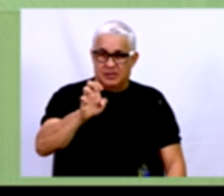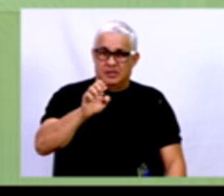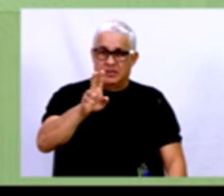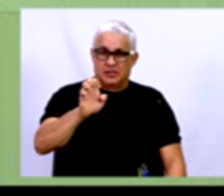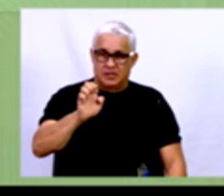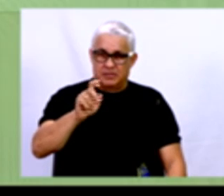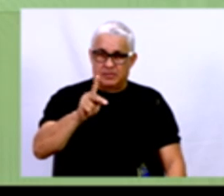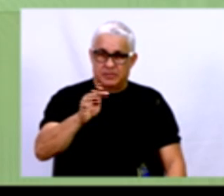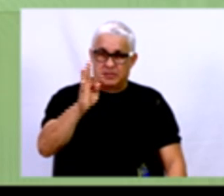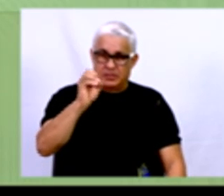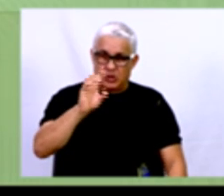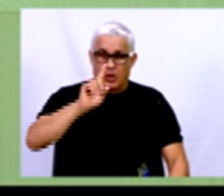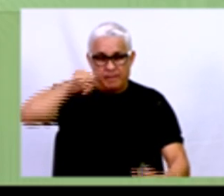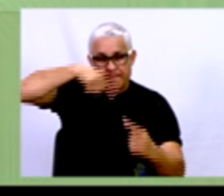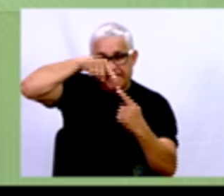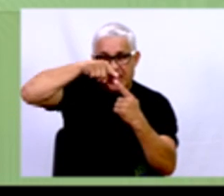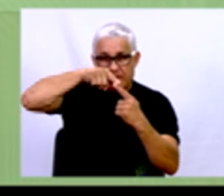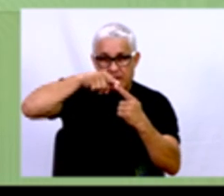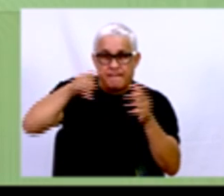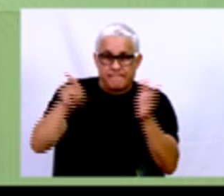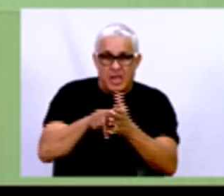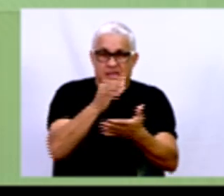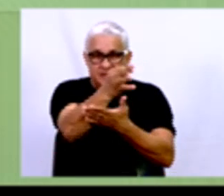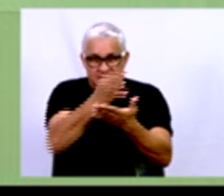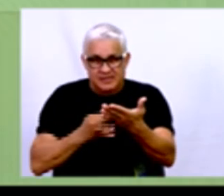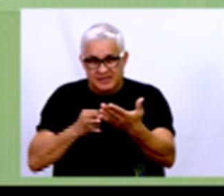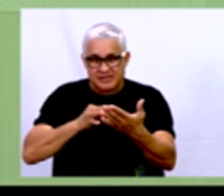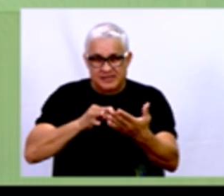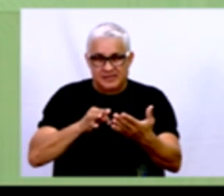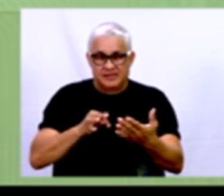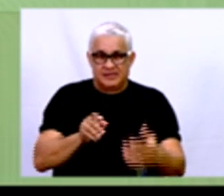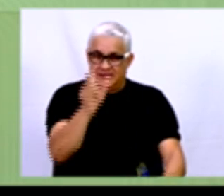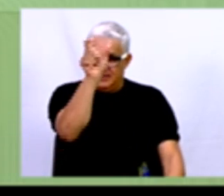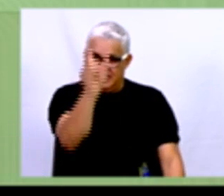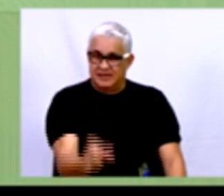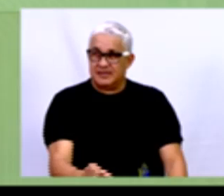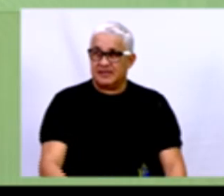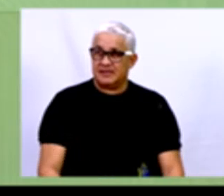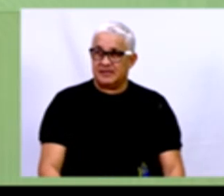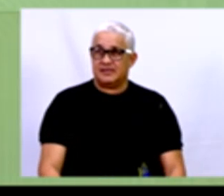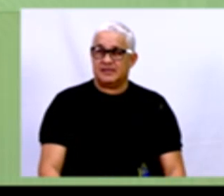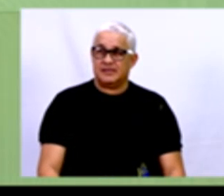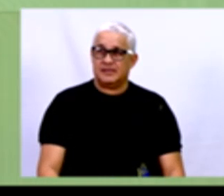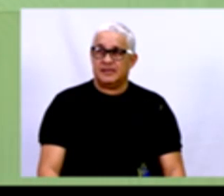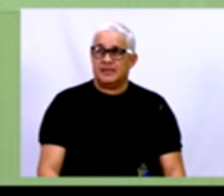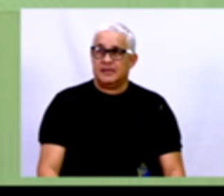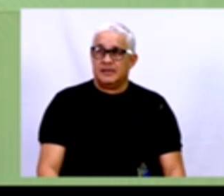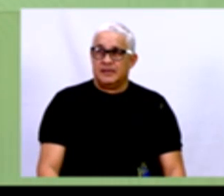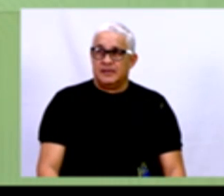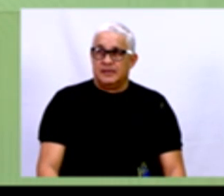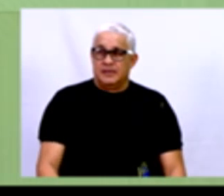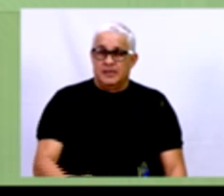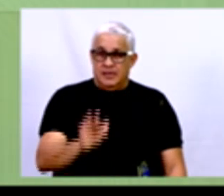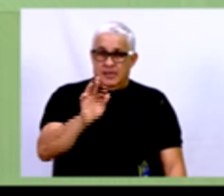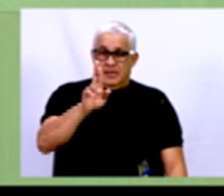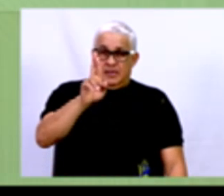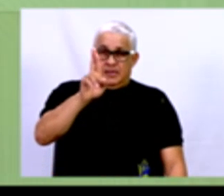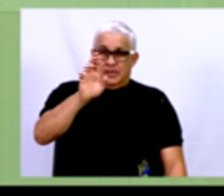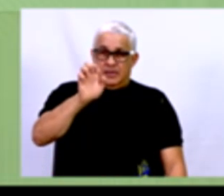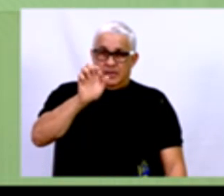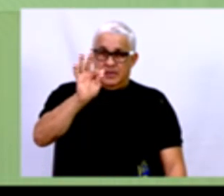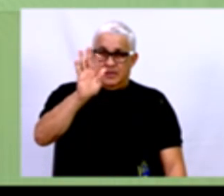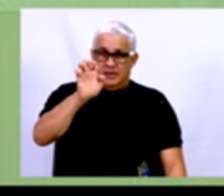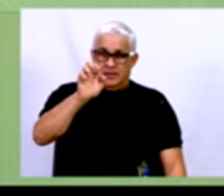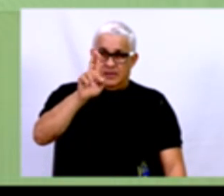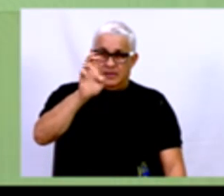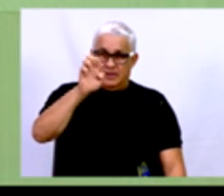é o alvo desse texto, né? Isso mesmo. Vejamos a próxima função, a função